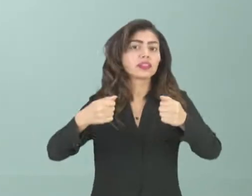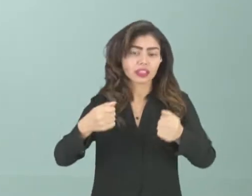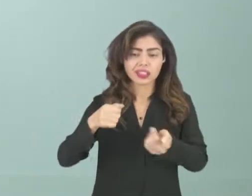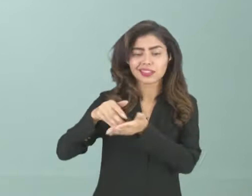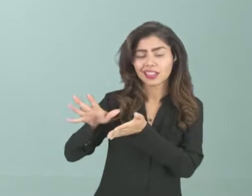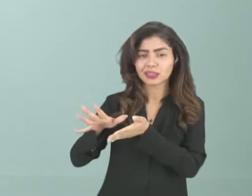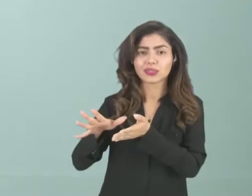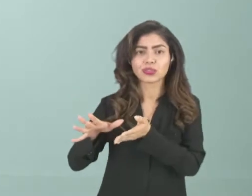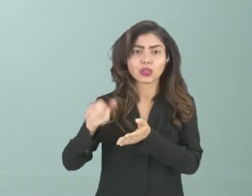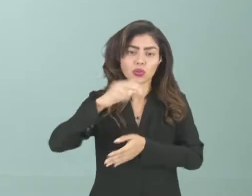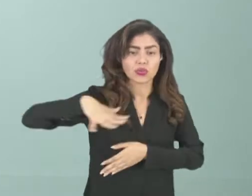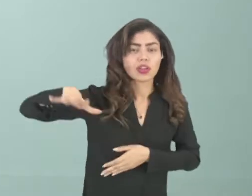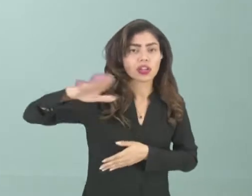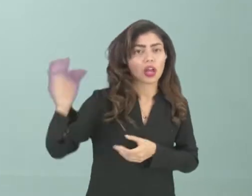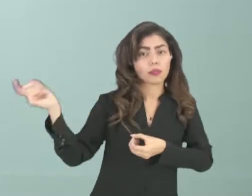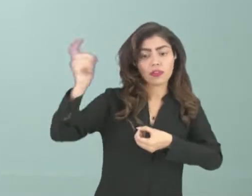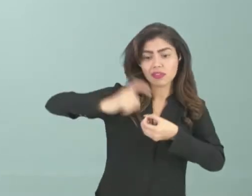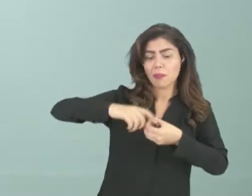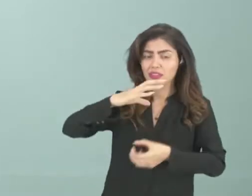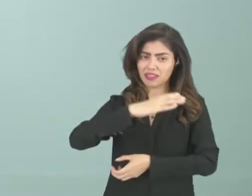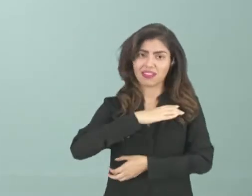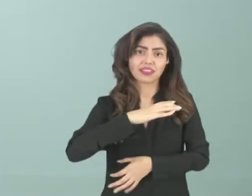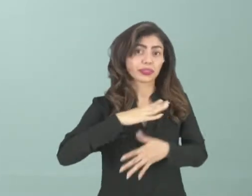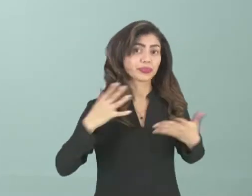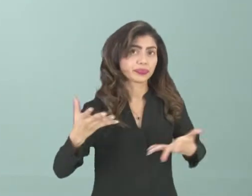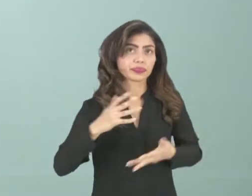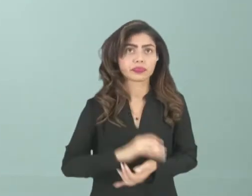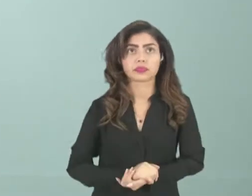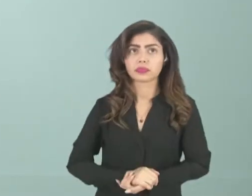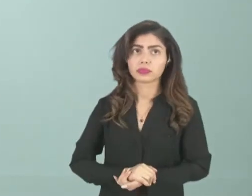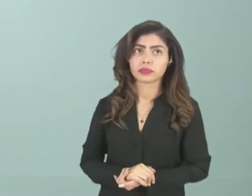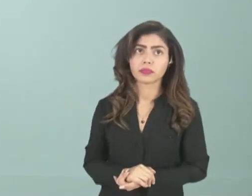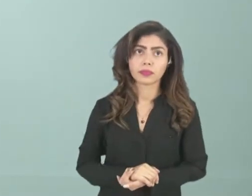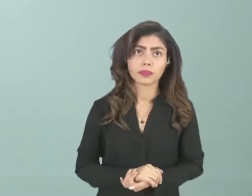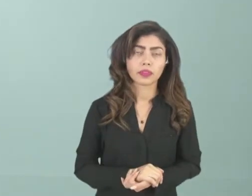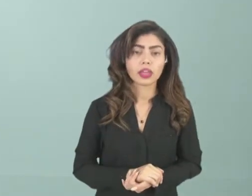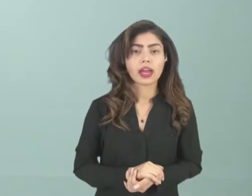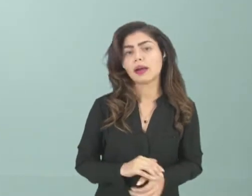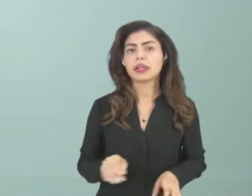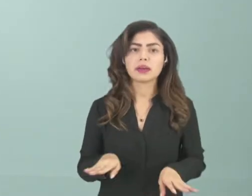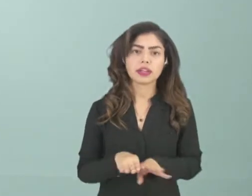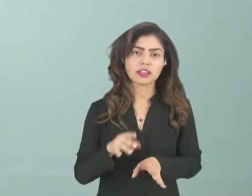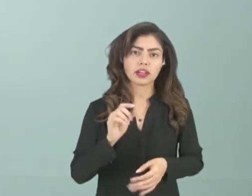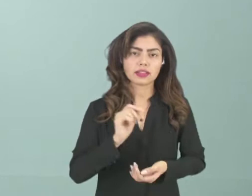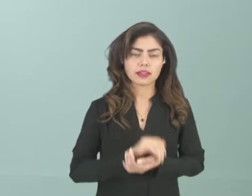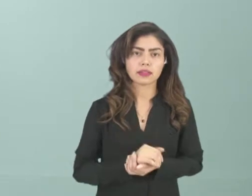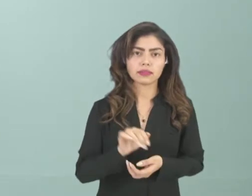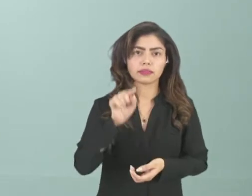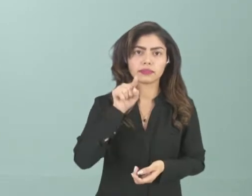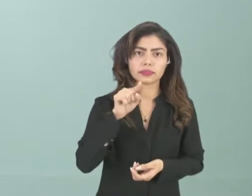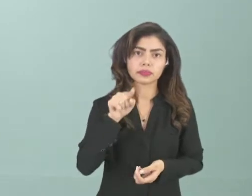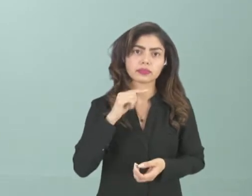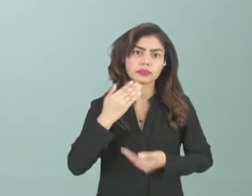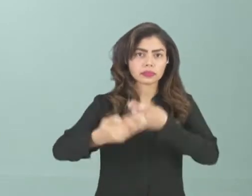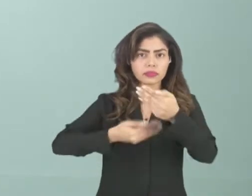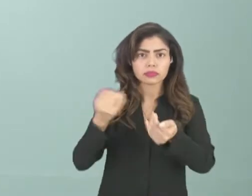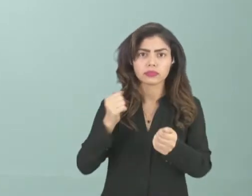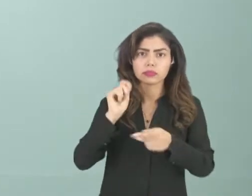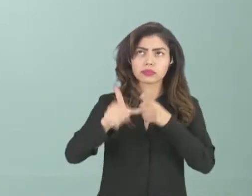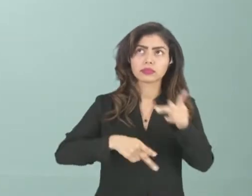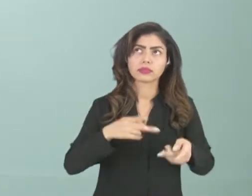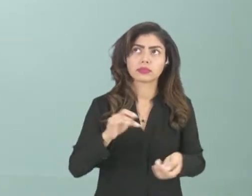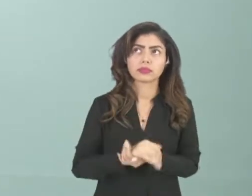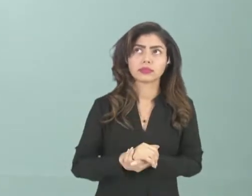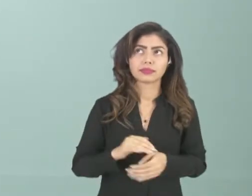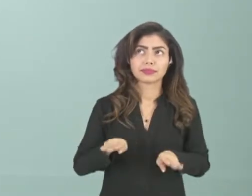do campo para a cidade. Até porque até 1960 nós tínhamos uma população predominantemente